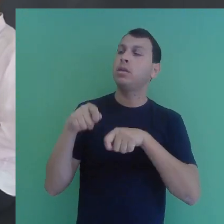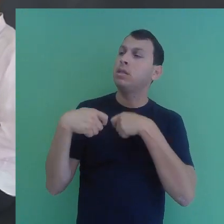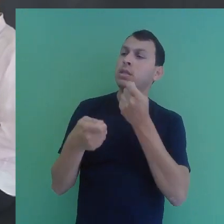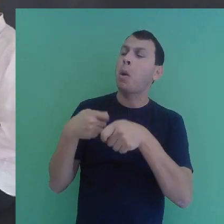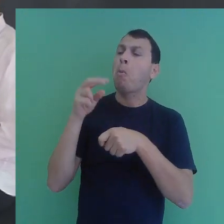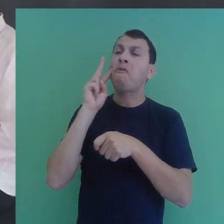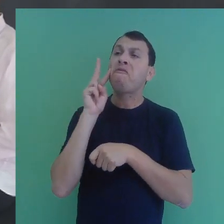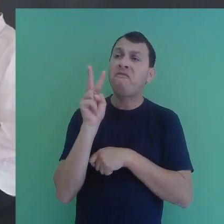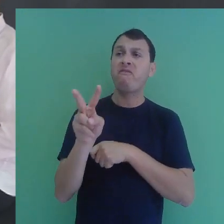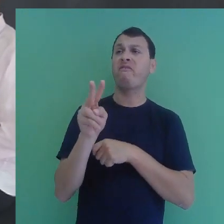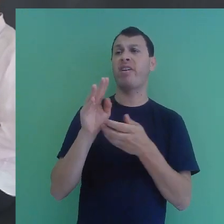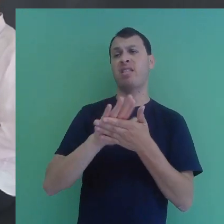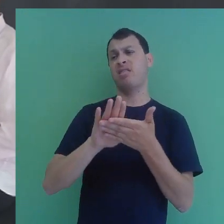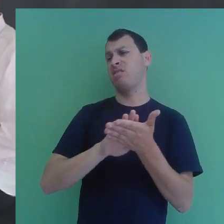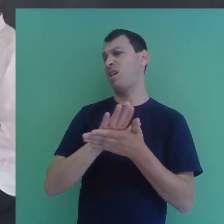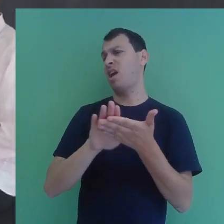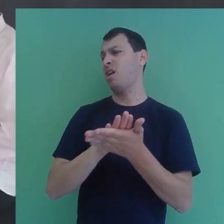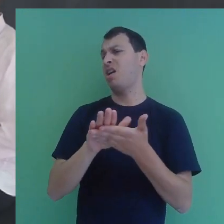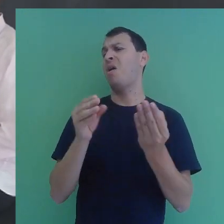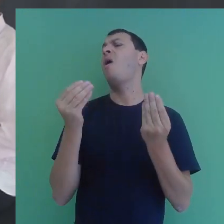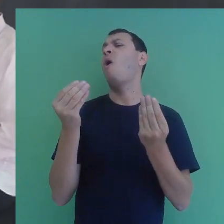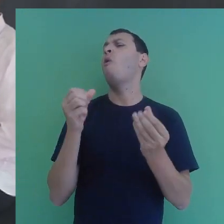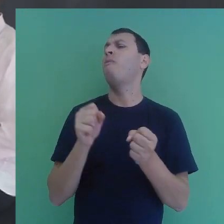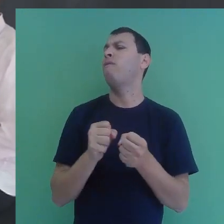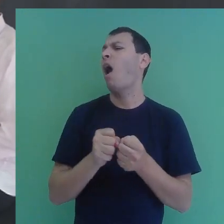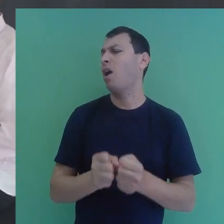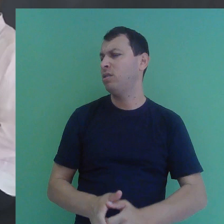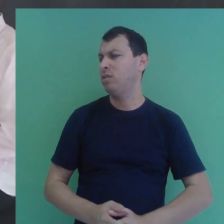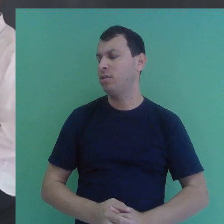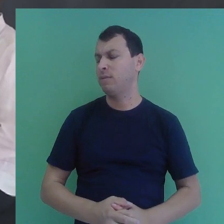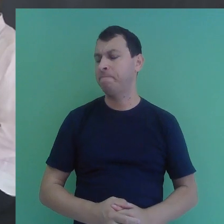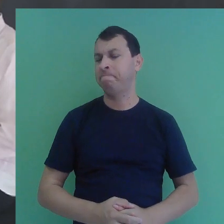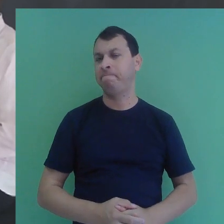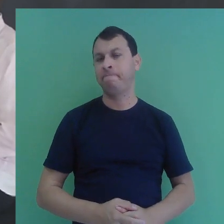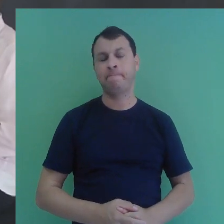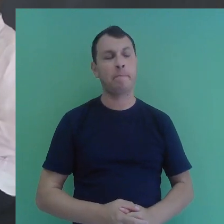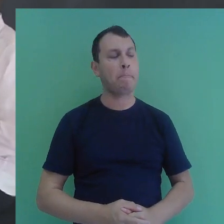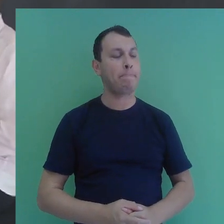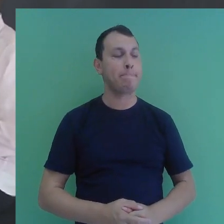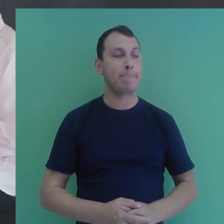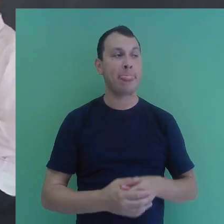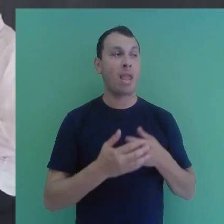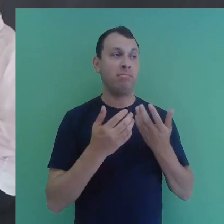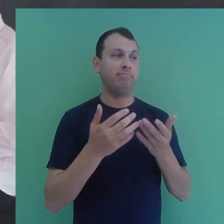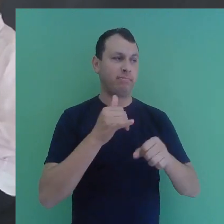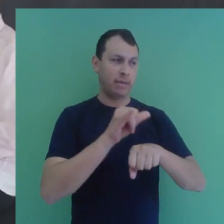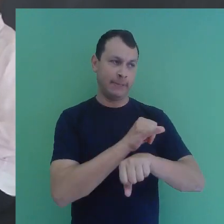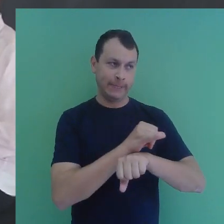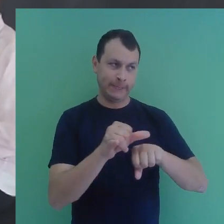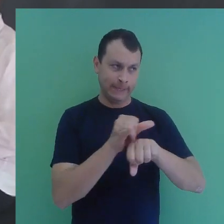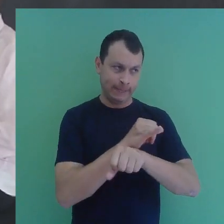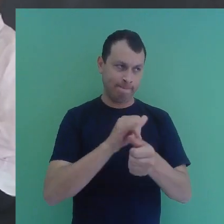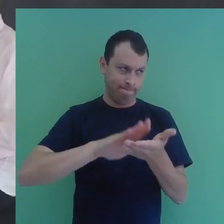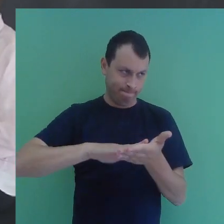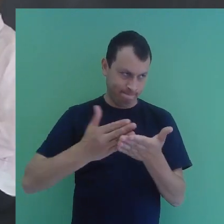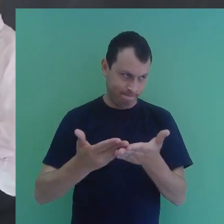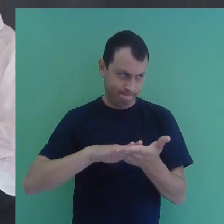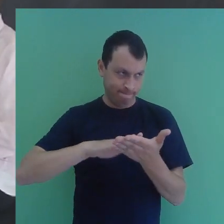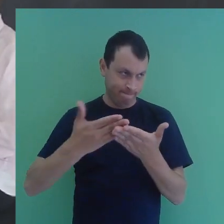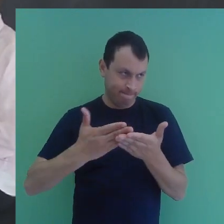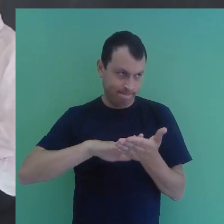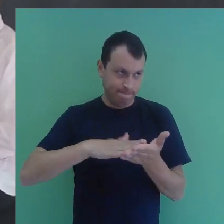não tá vendo, né, as mãos da pessoa surda. Como que ele sabe daí? Exatamente. Aí existe algumas técnicas de